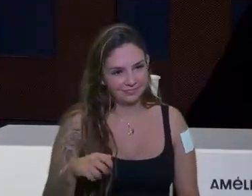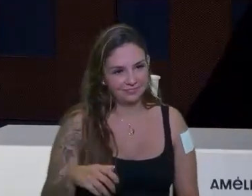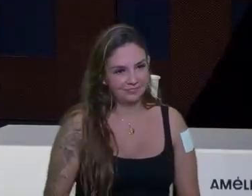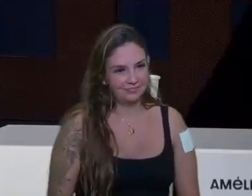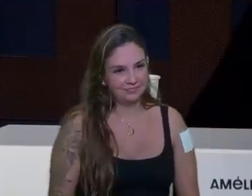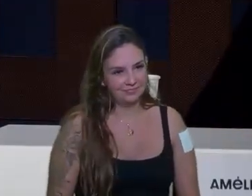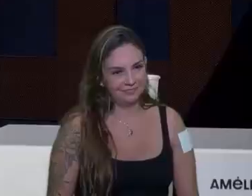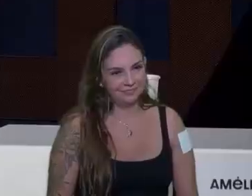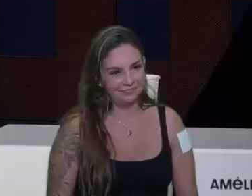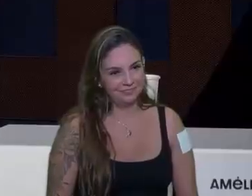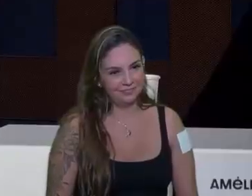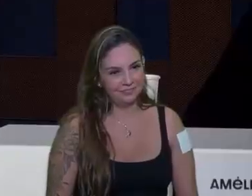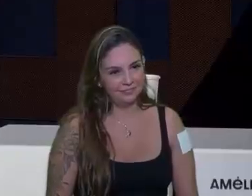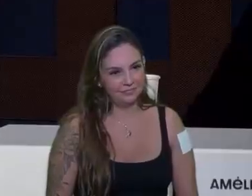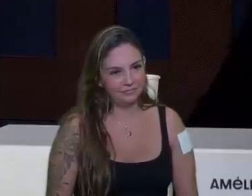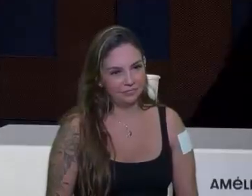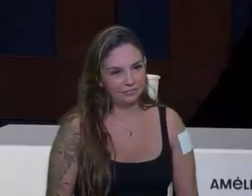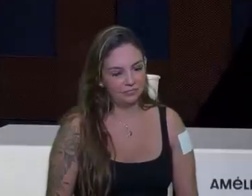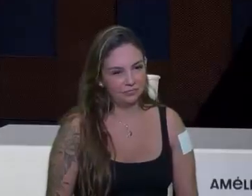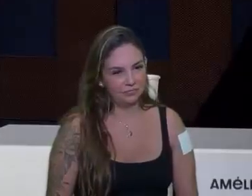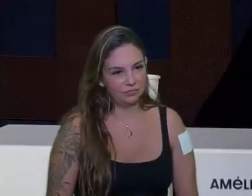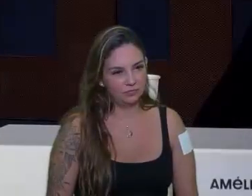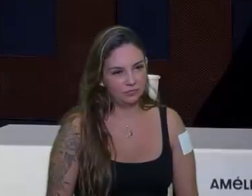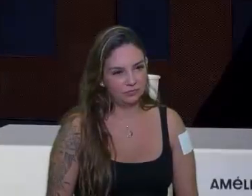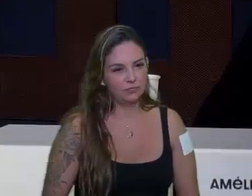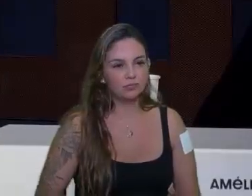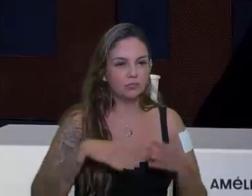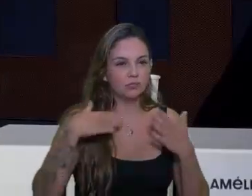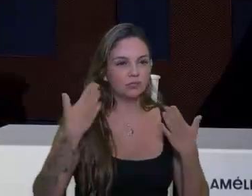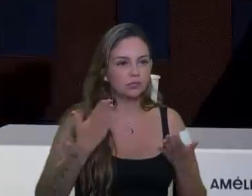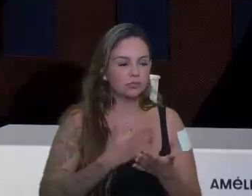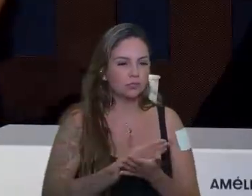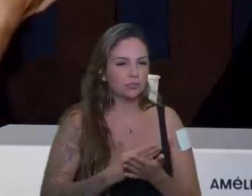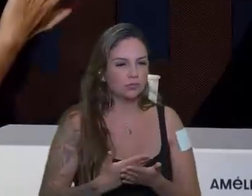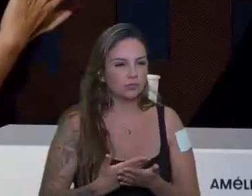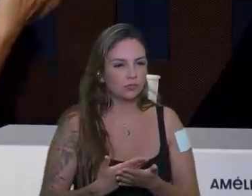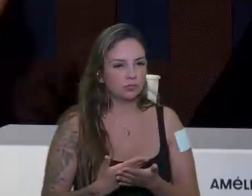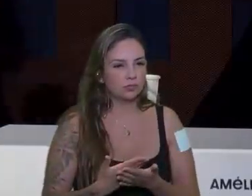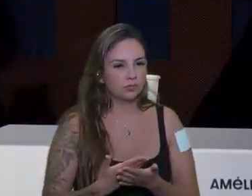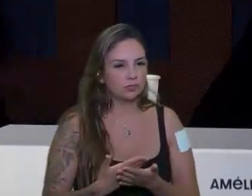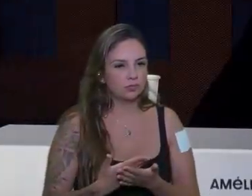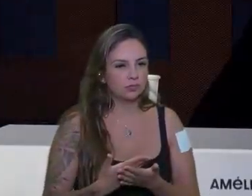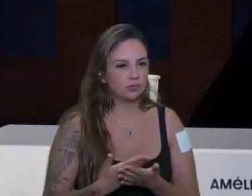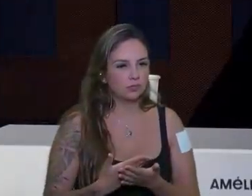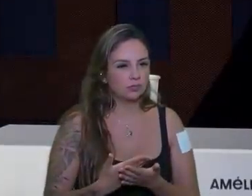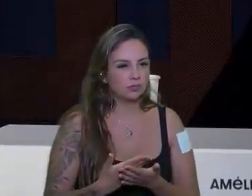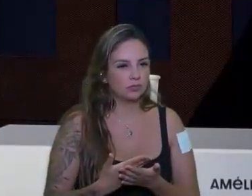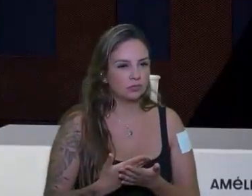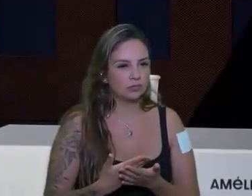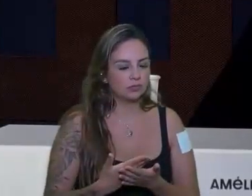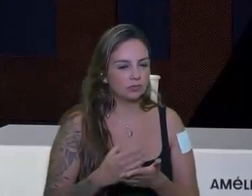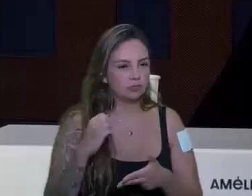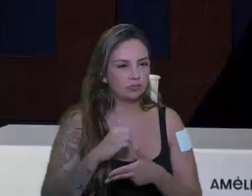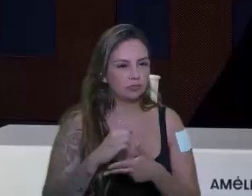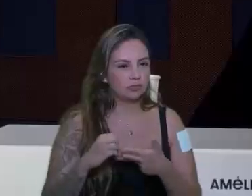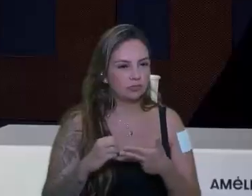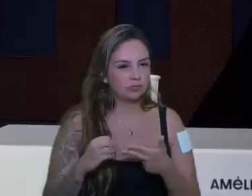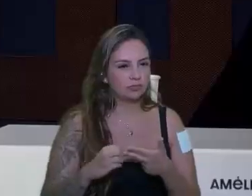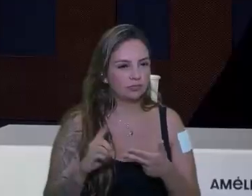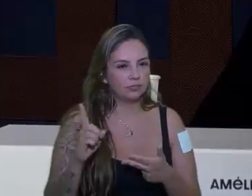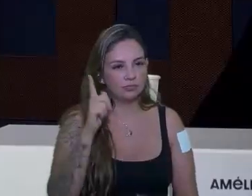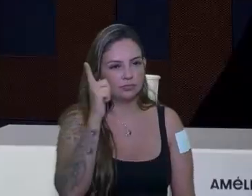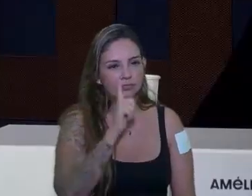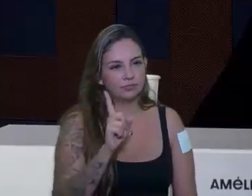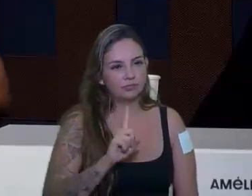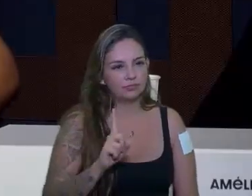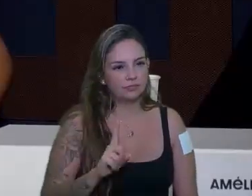dava uma roubada, assim. Quando a coisa foi entrando nessa caixinha que a Lara comentou, do Enem, aí eu já